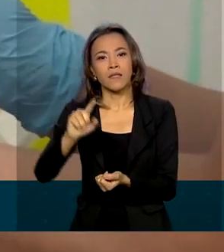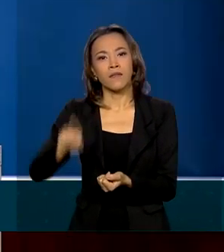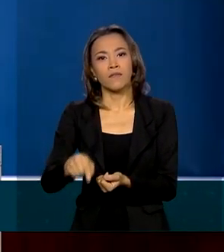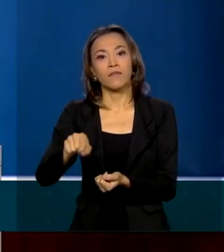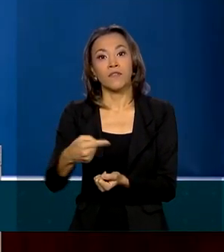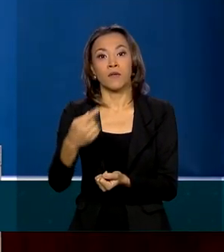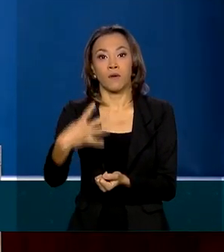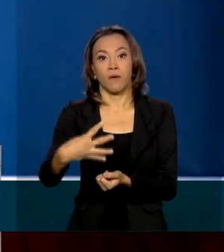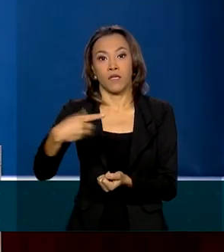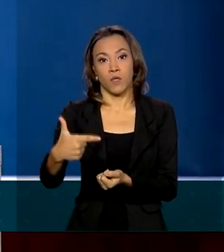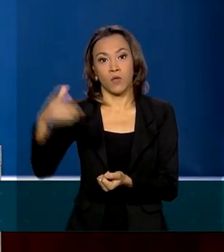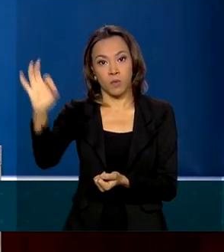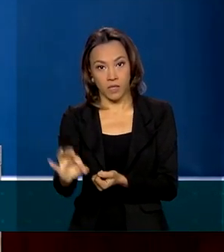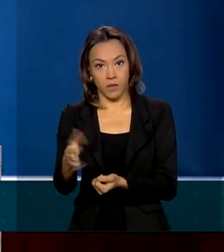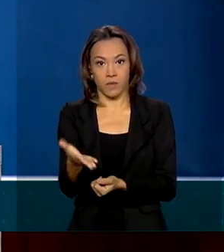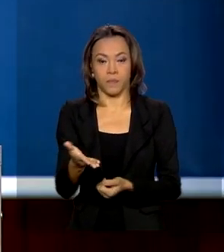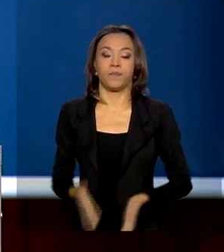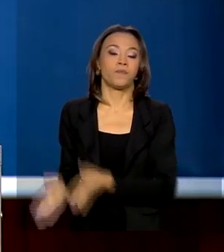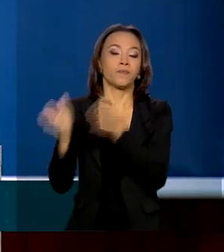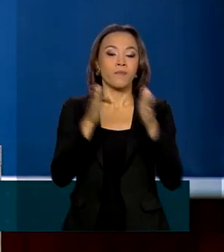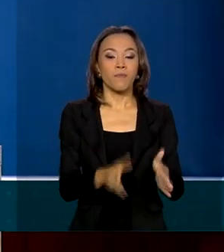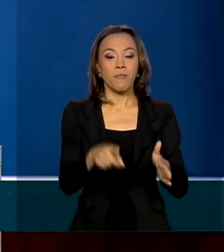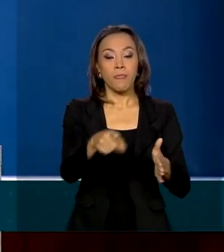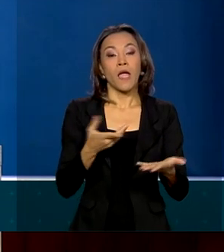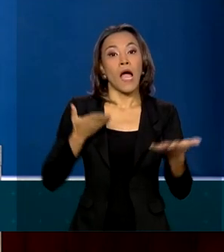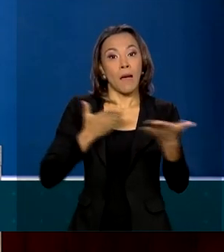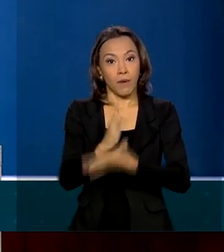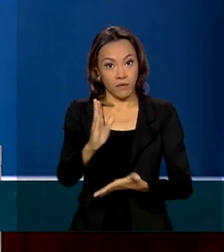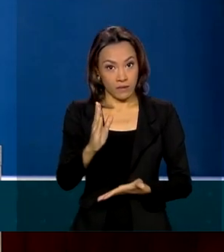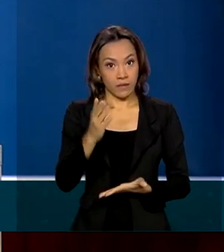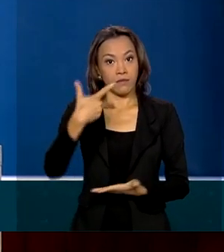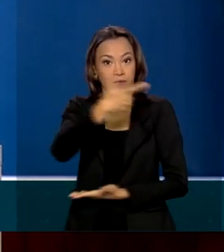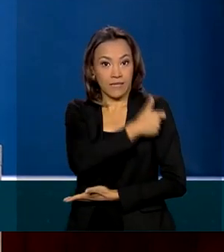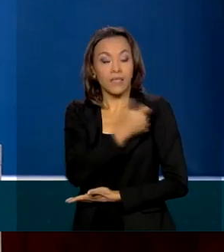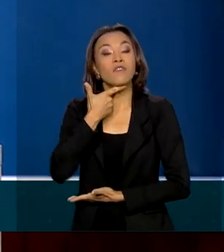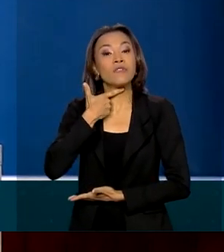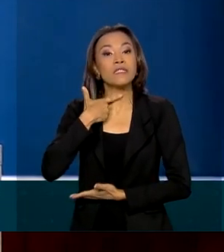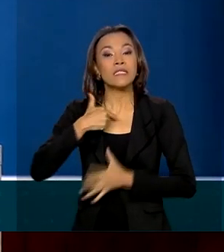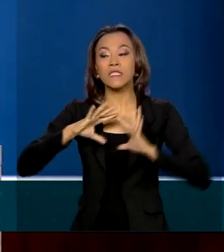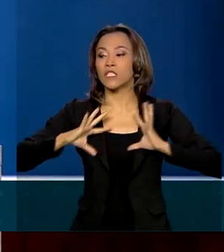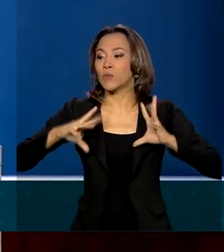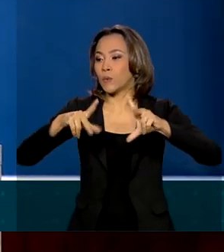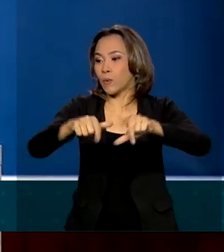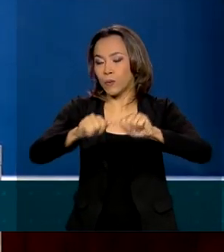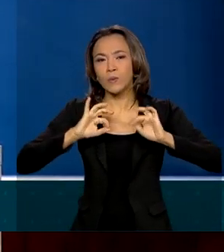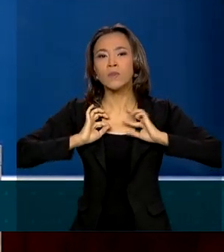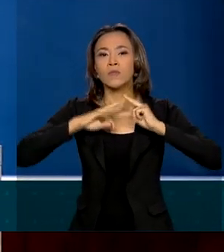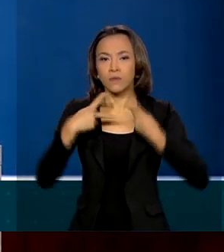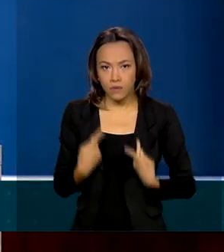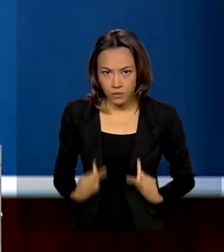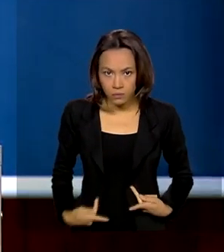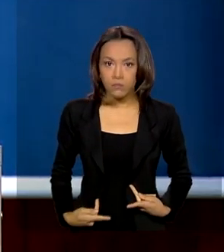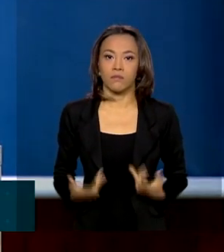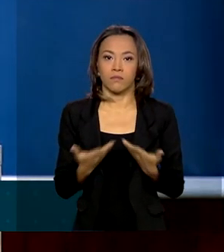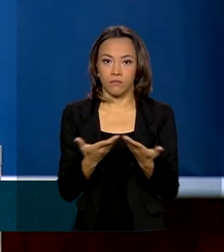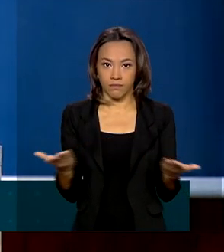70,42%. A aprovação da vacina é um desejo de todos, uma questão humanitária e de saúde